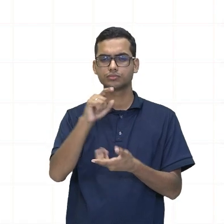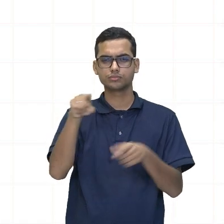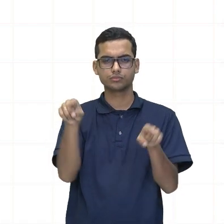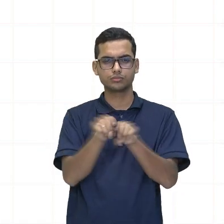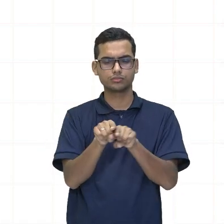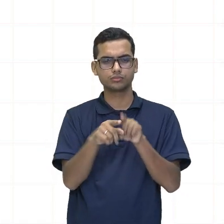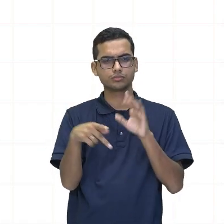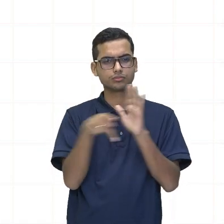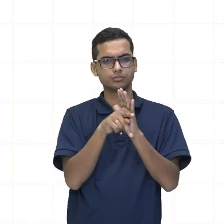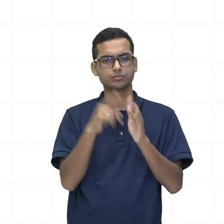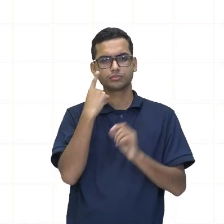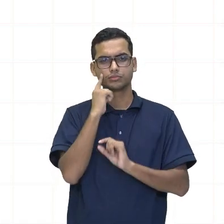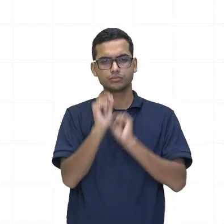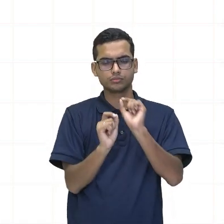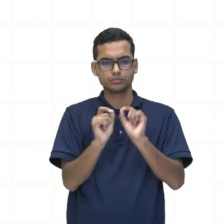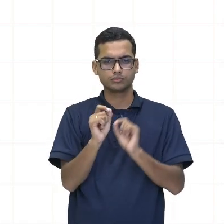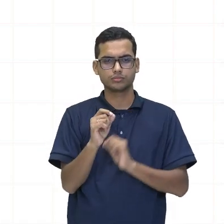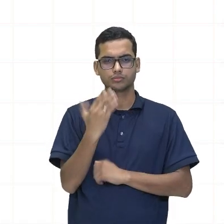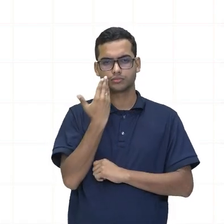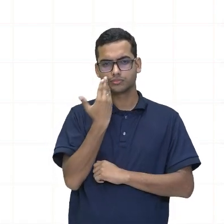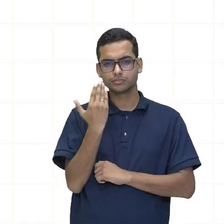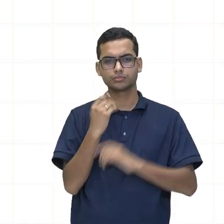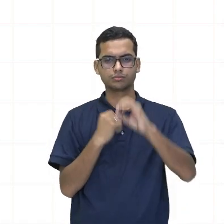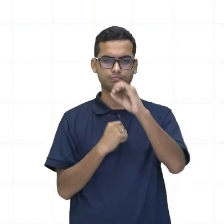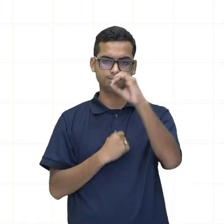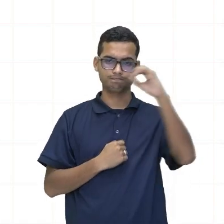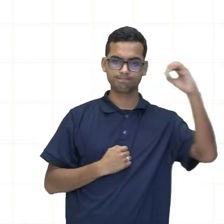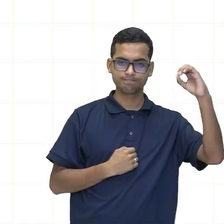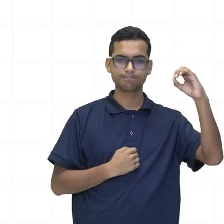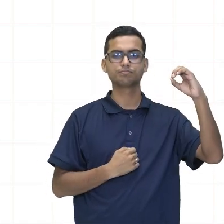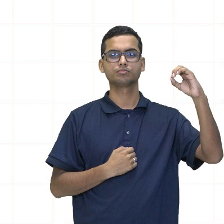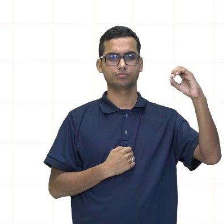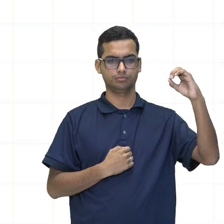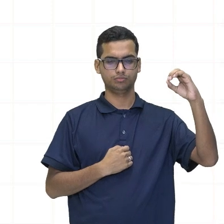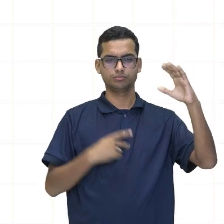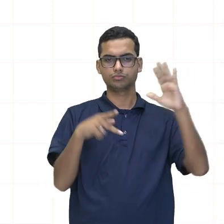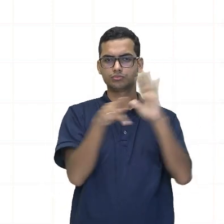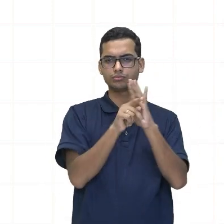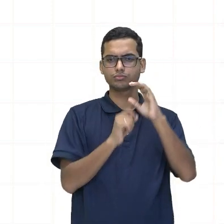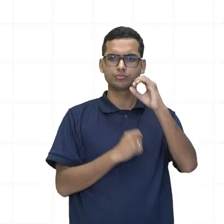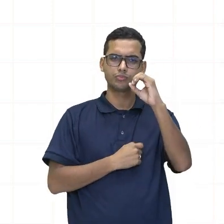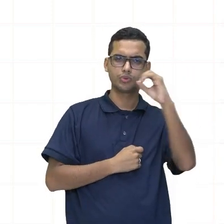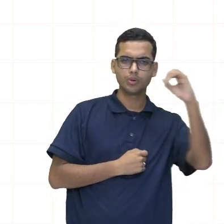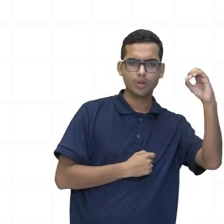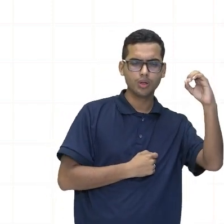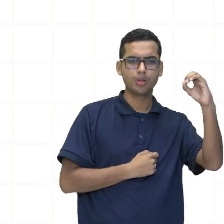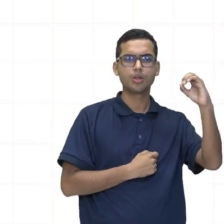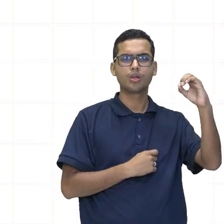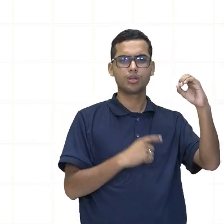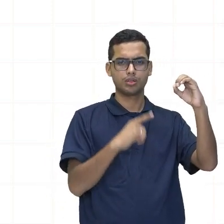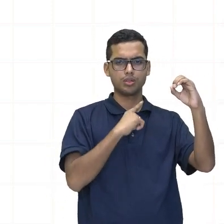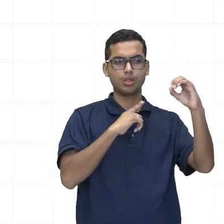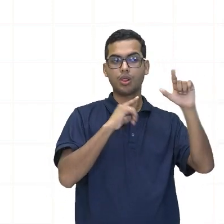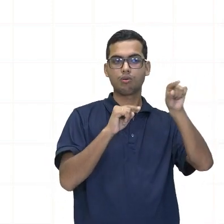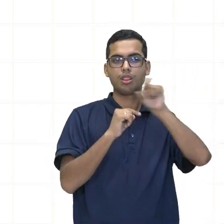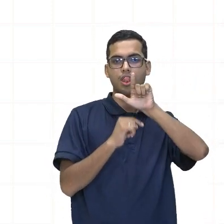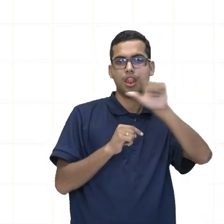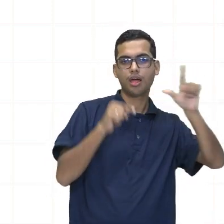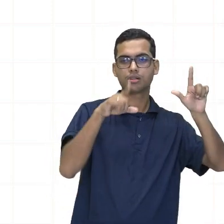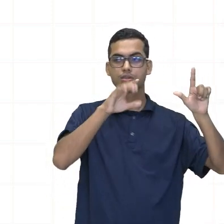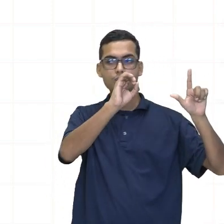de Greenwich. Isso quer dizer o quê? Que o Brasil ele possui o seu horário,